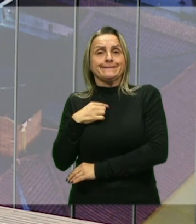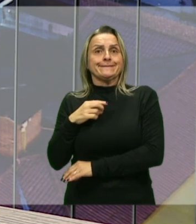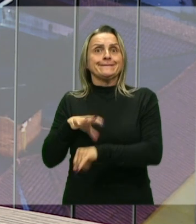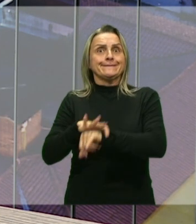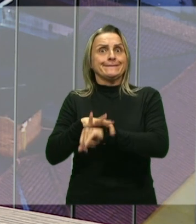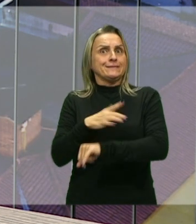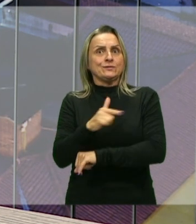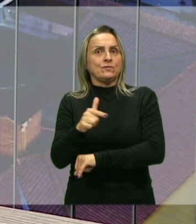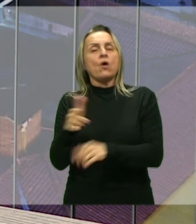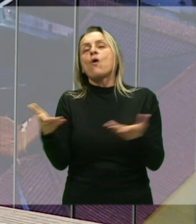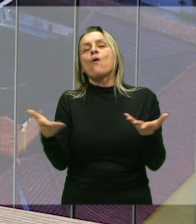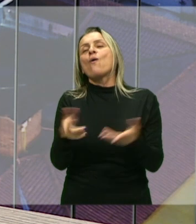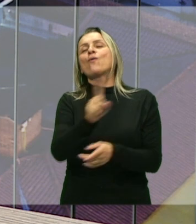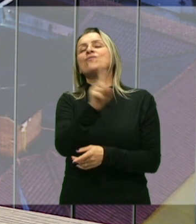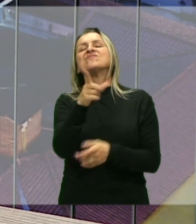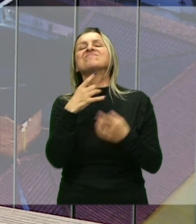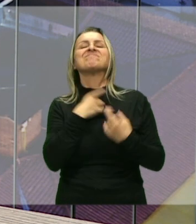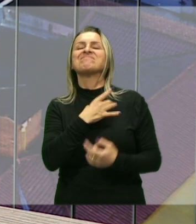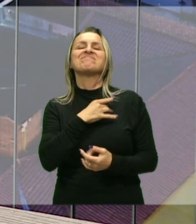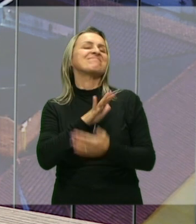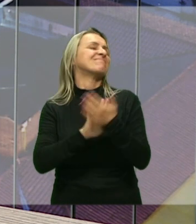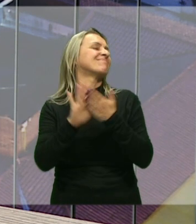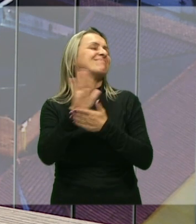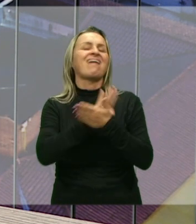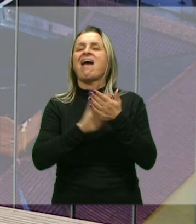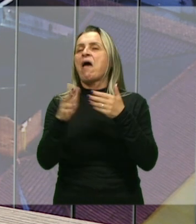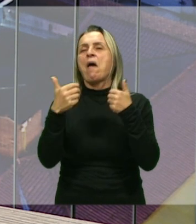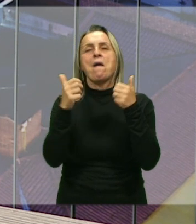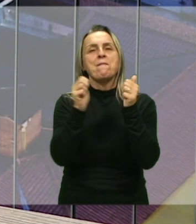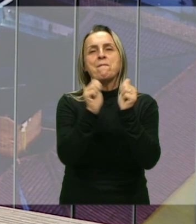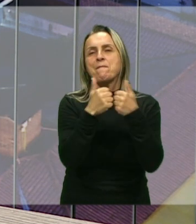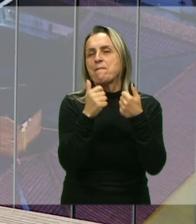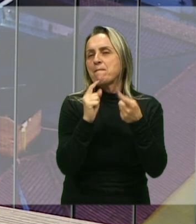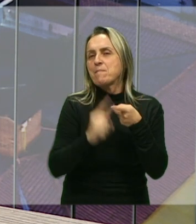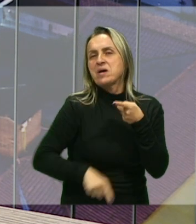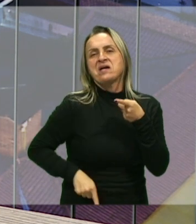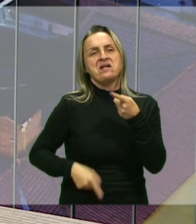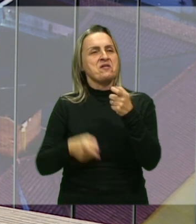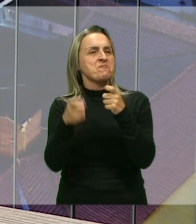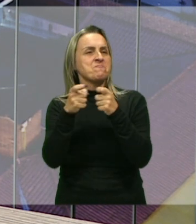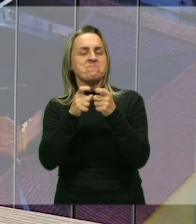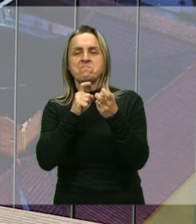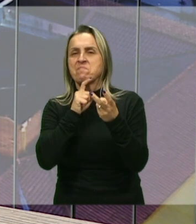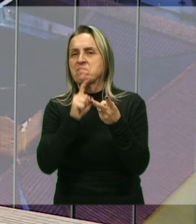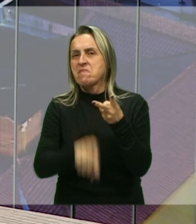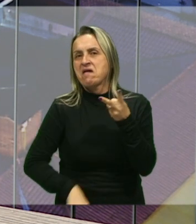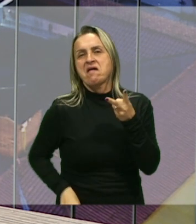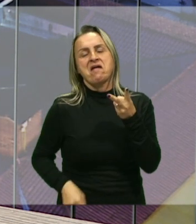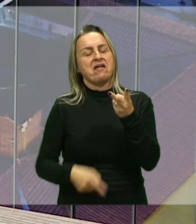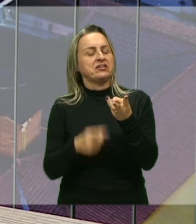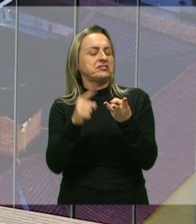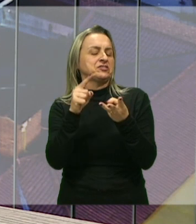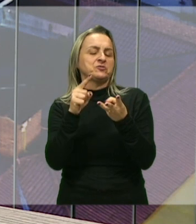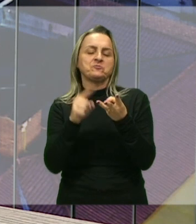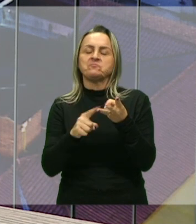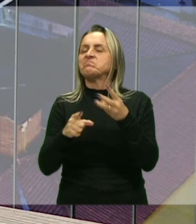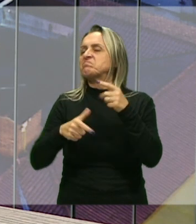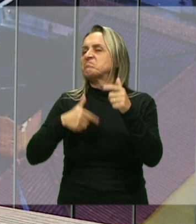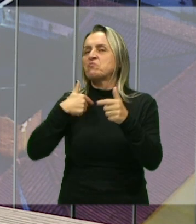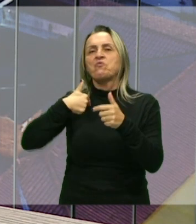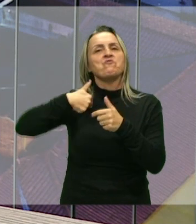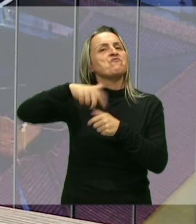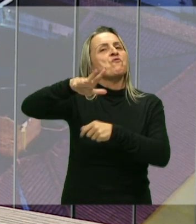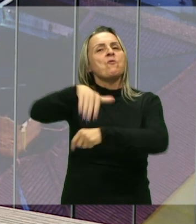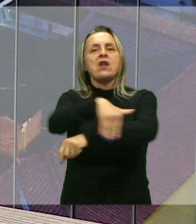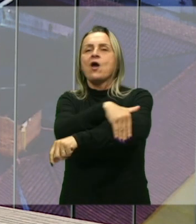mais aquele receio de ir numa padaria, de ir numa consulta médica, de eu ir a fazer meus afazeres, a nossa rotina